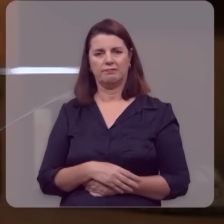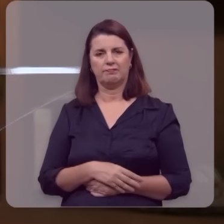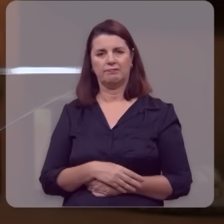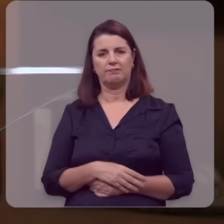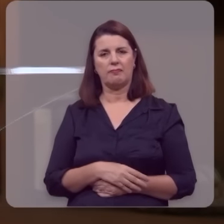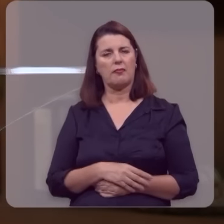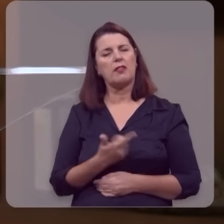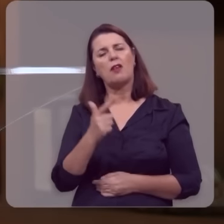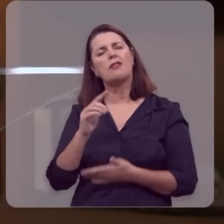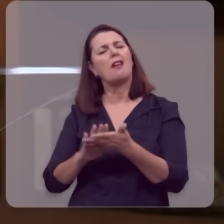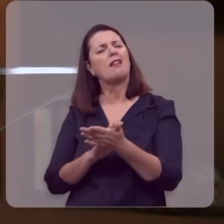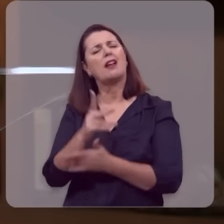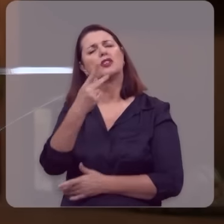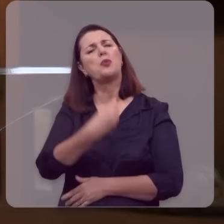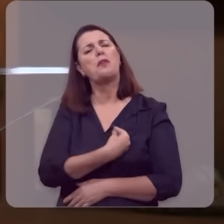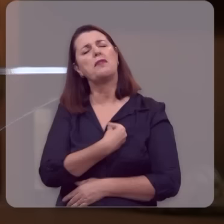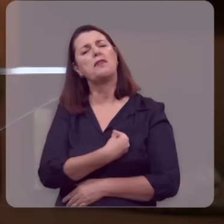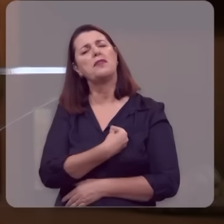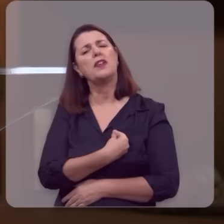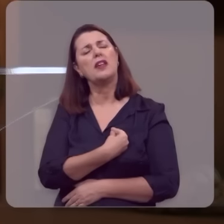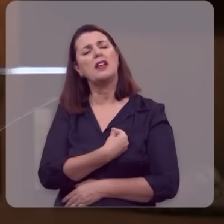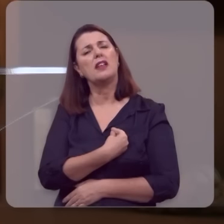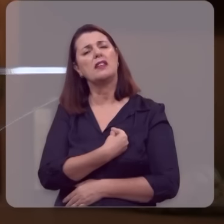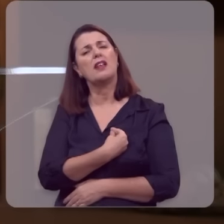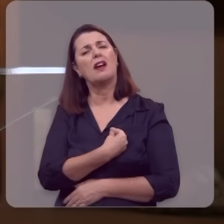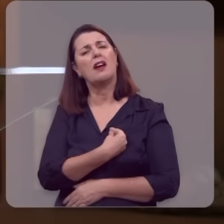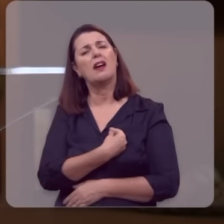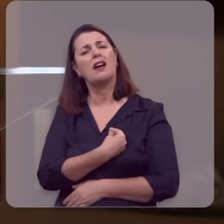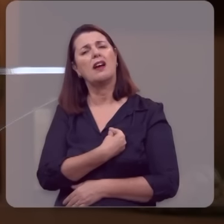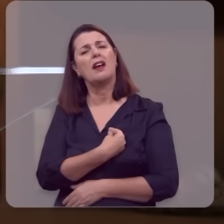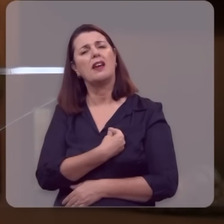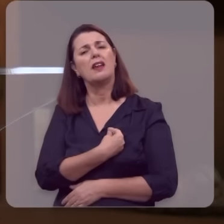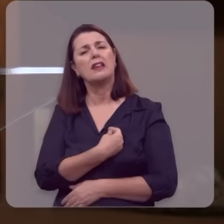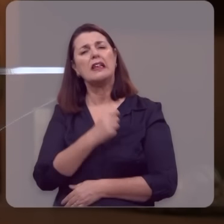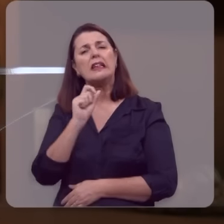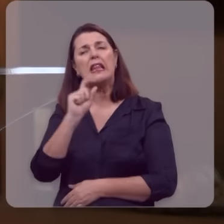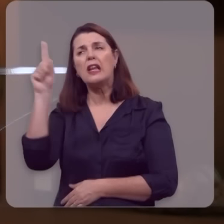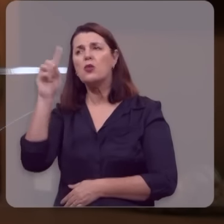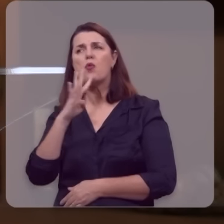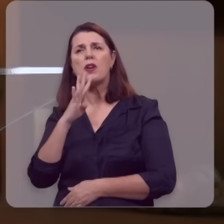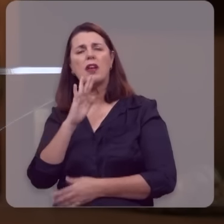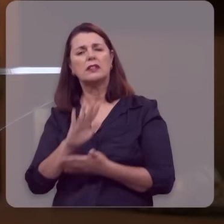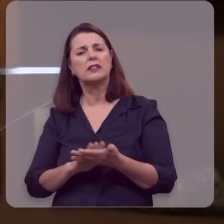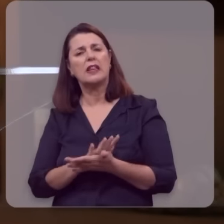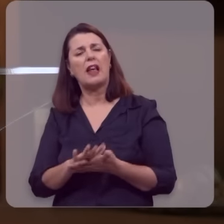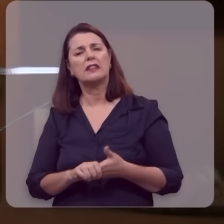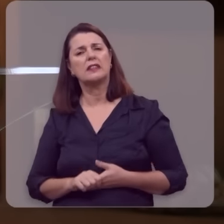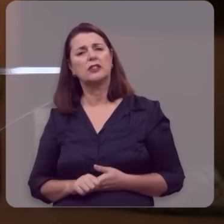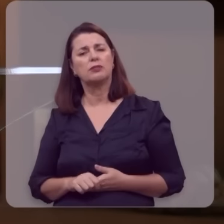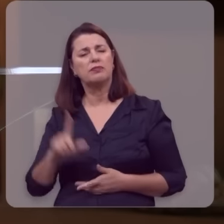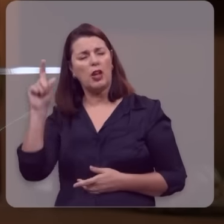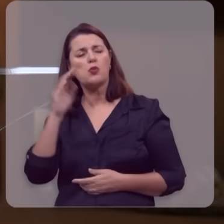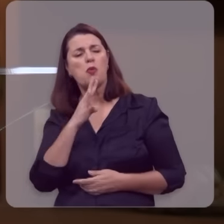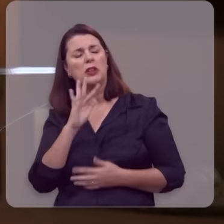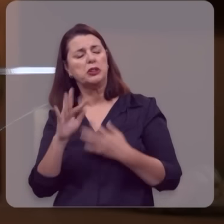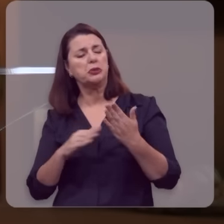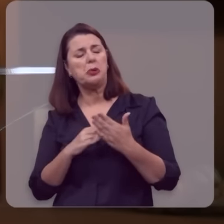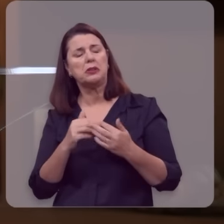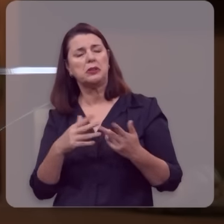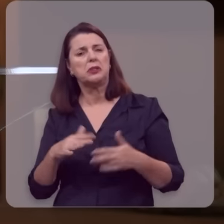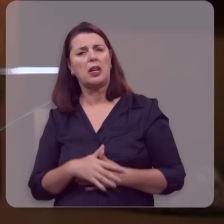não há nada na sua vida que esteja fora do conhecimento de Deus do alcance de